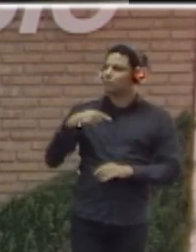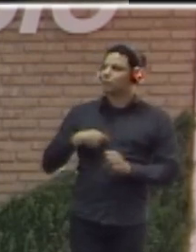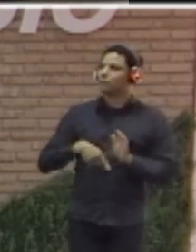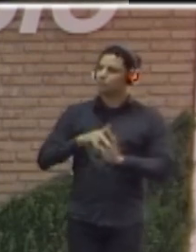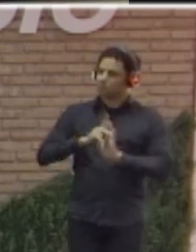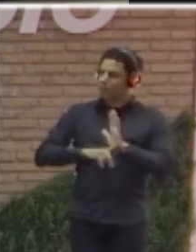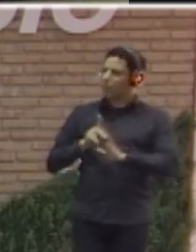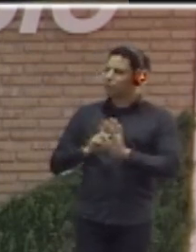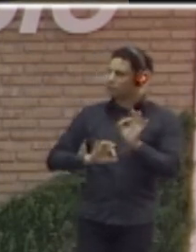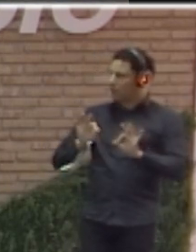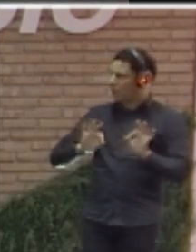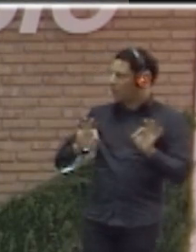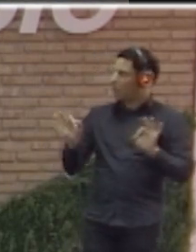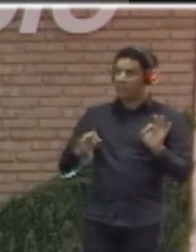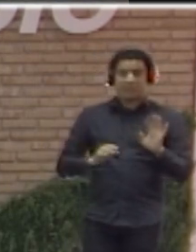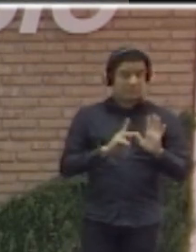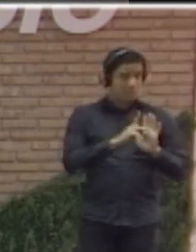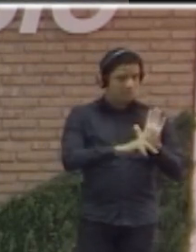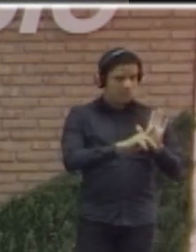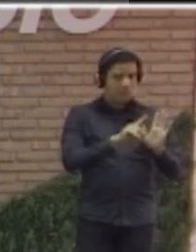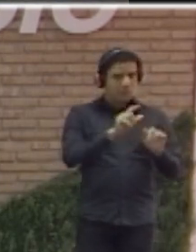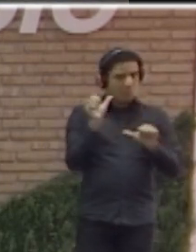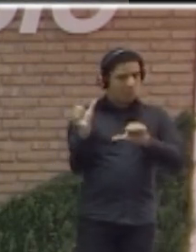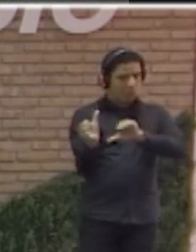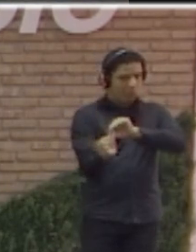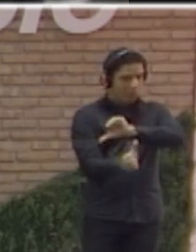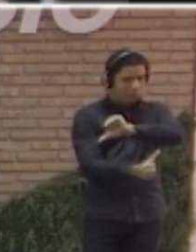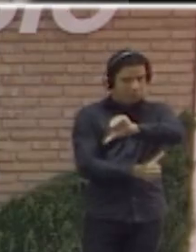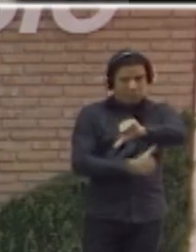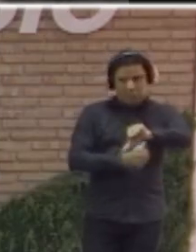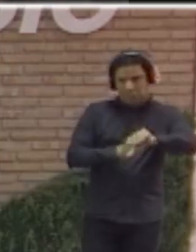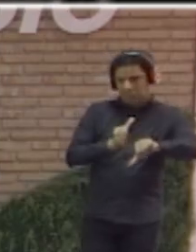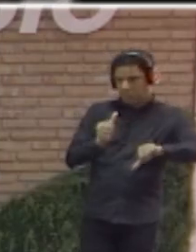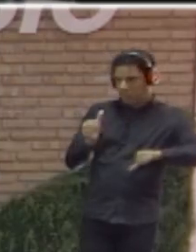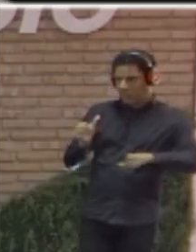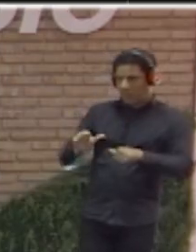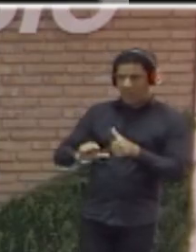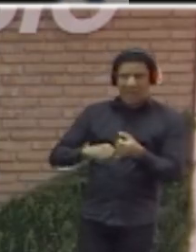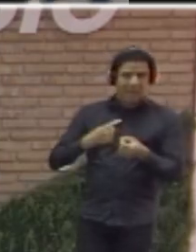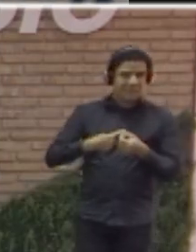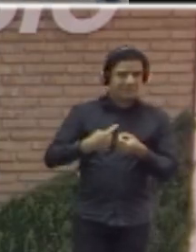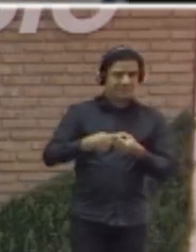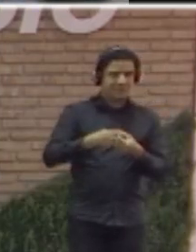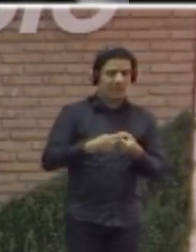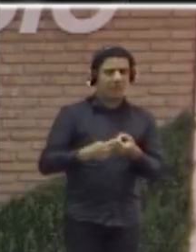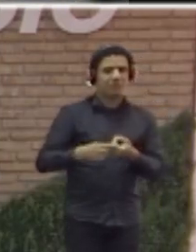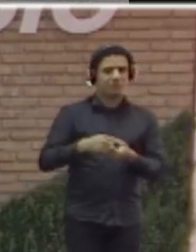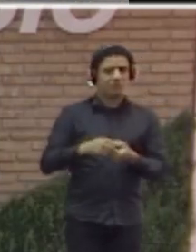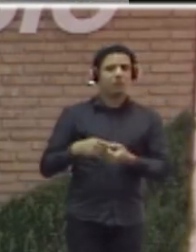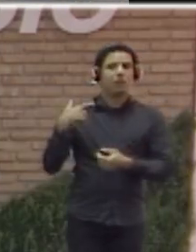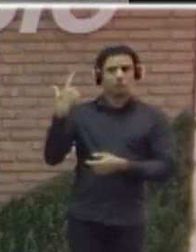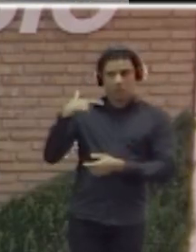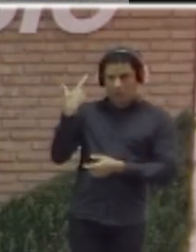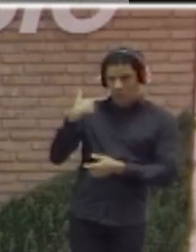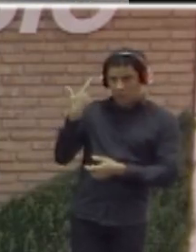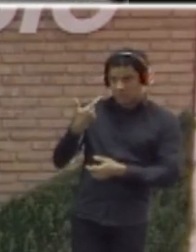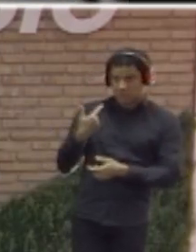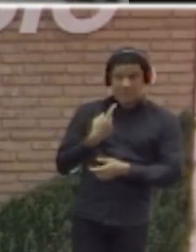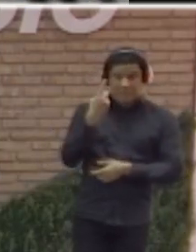dos planos que isso transformaria toda a cidade de Londres. Foi um programa de 15 meses só para fazer